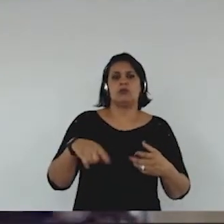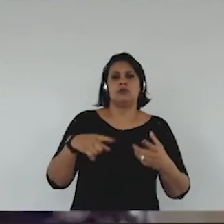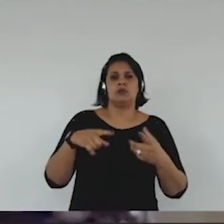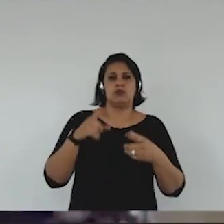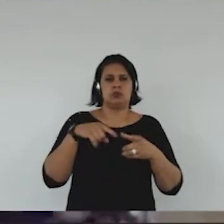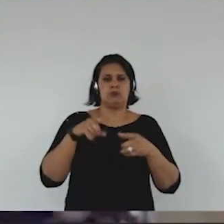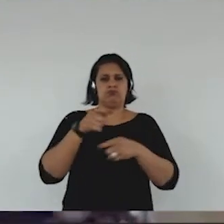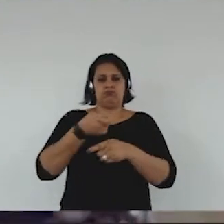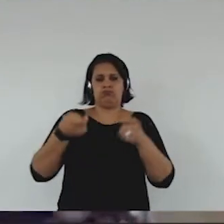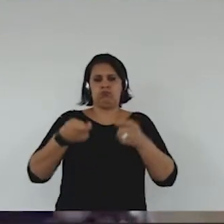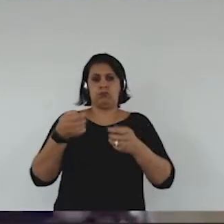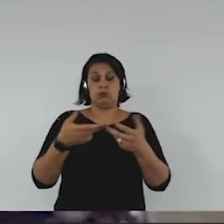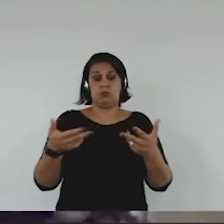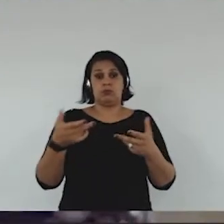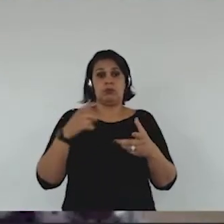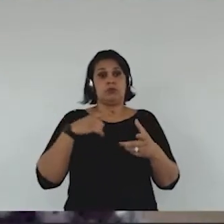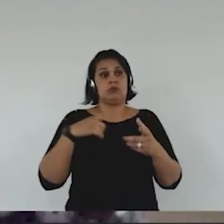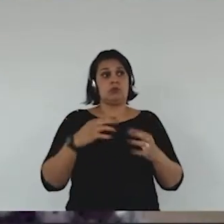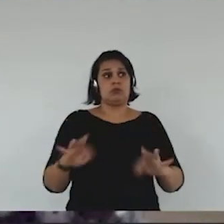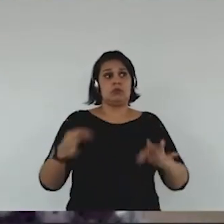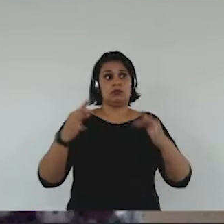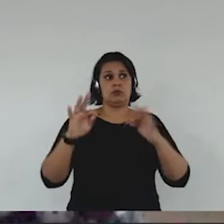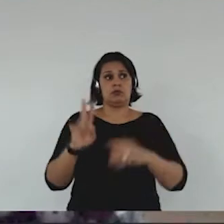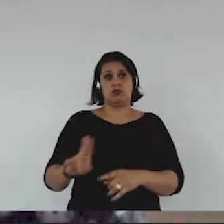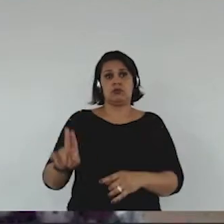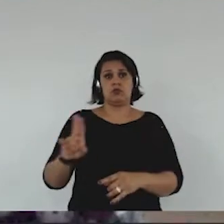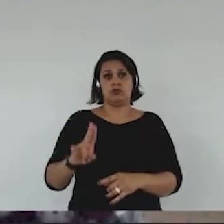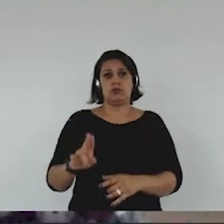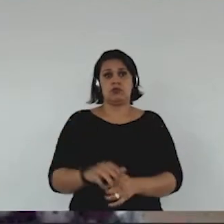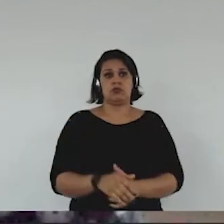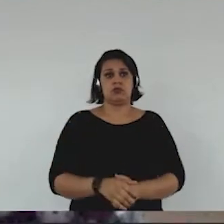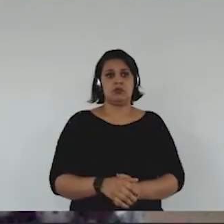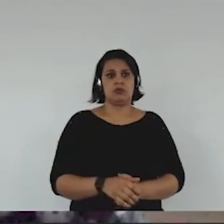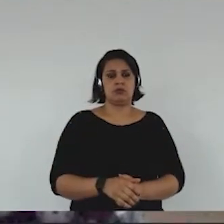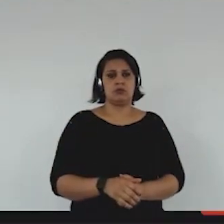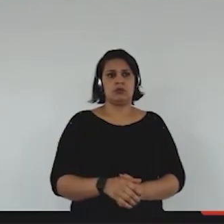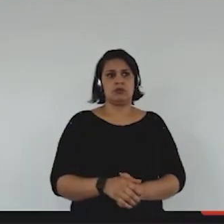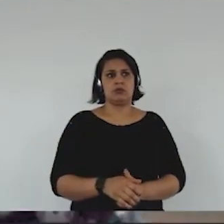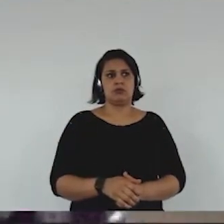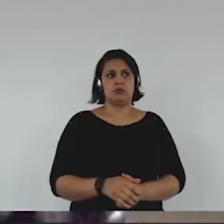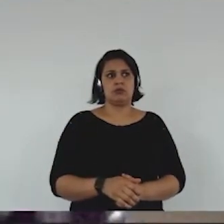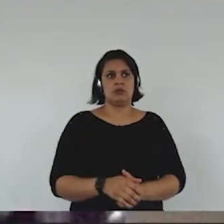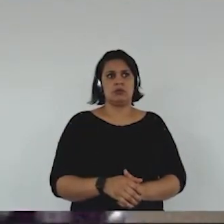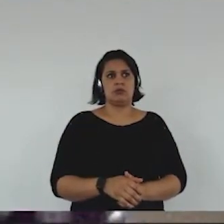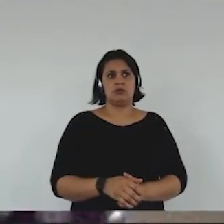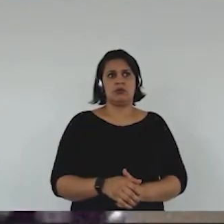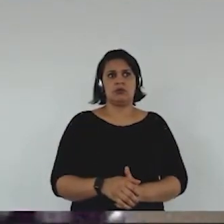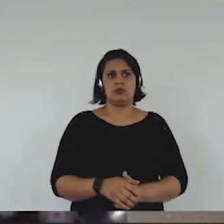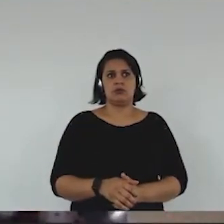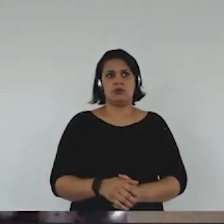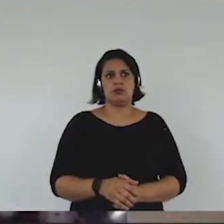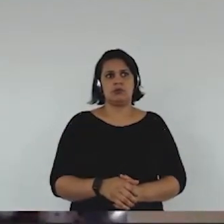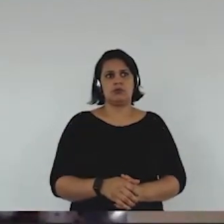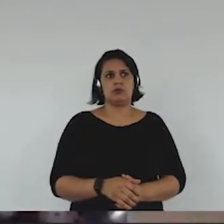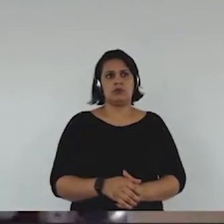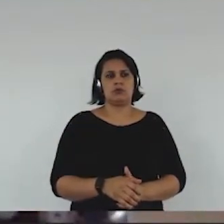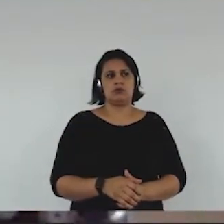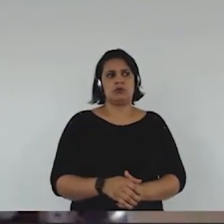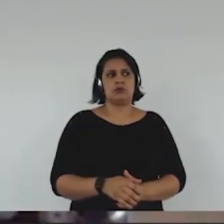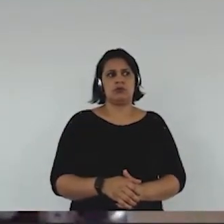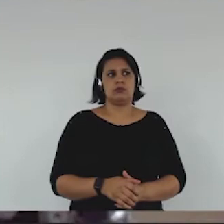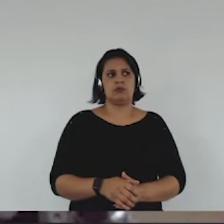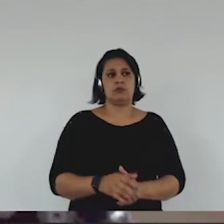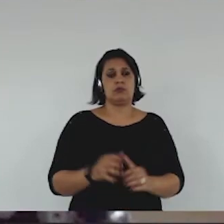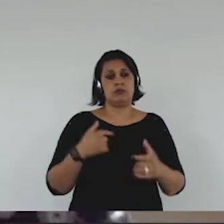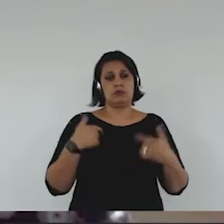utilização desses meios de tecnologia. Então, realmente, o grande... Estou fazendo, muito obrigada,